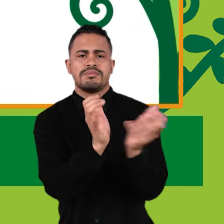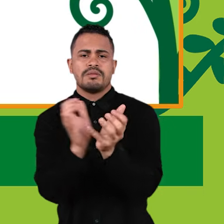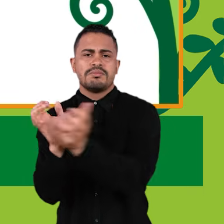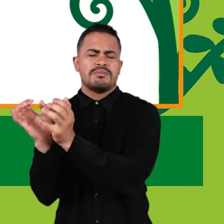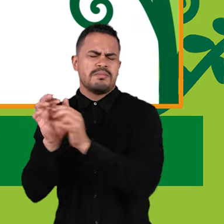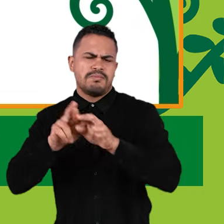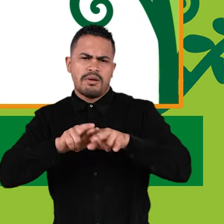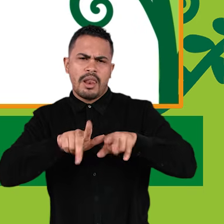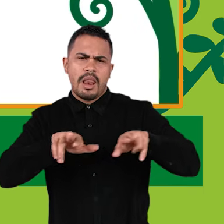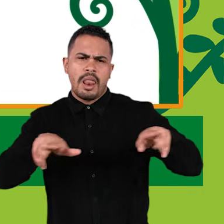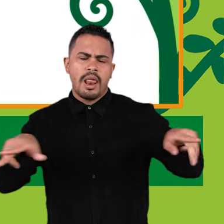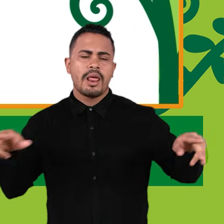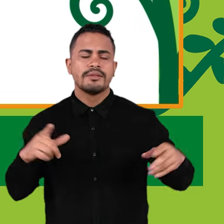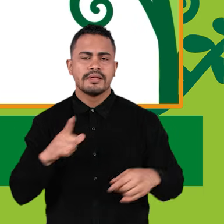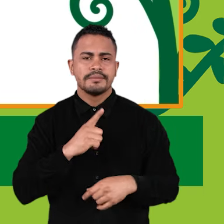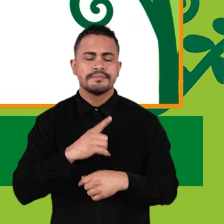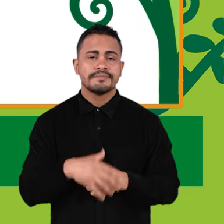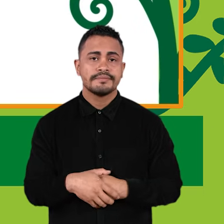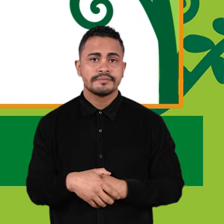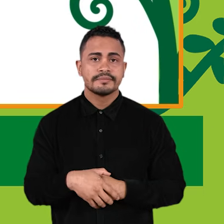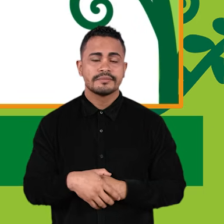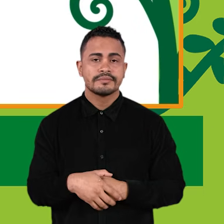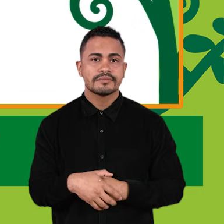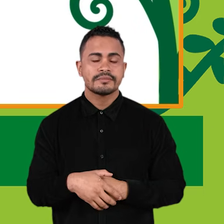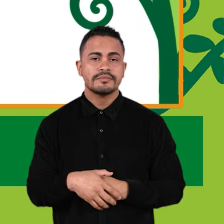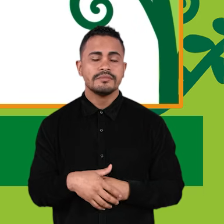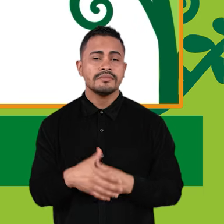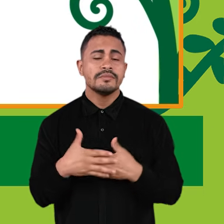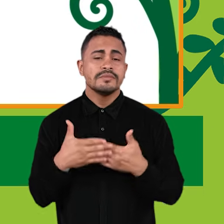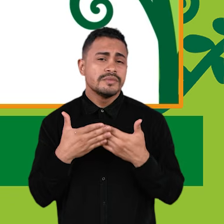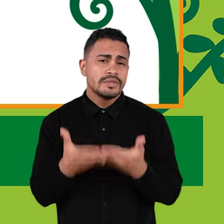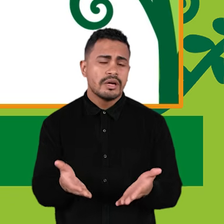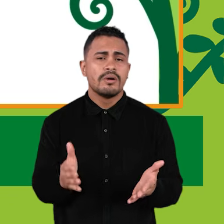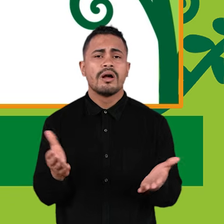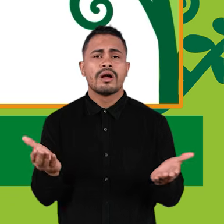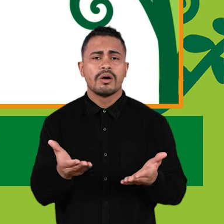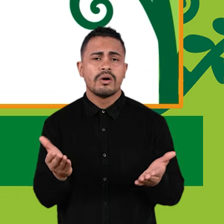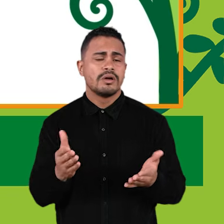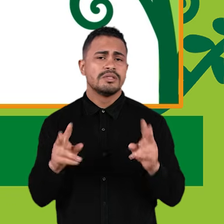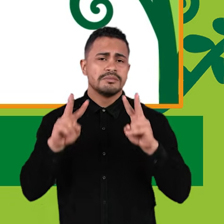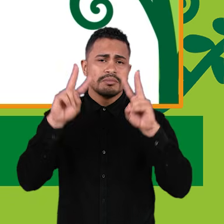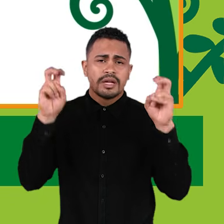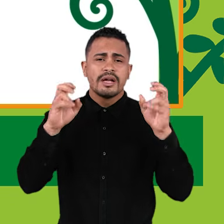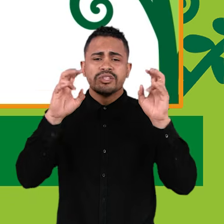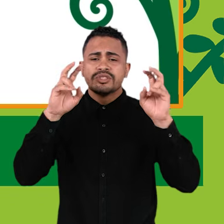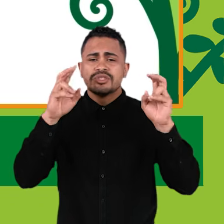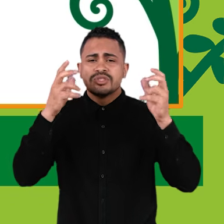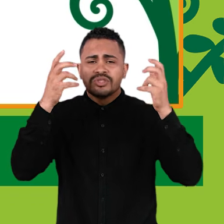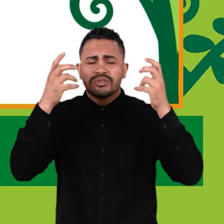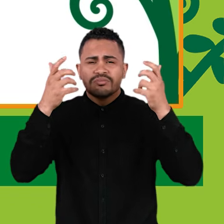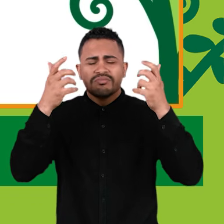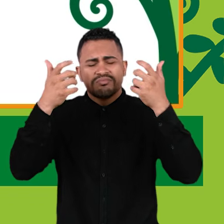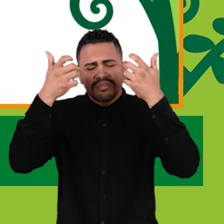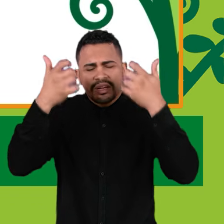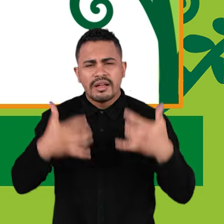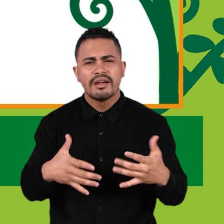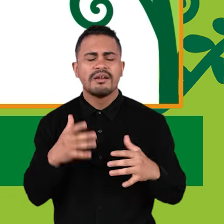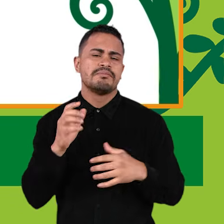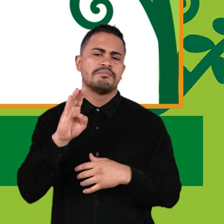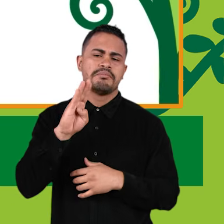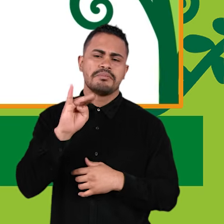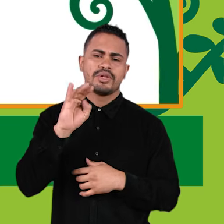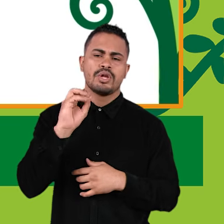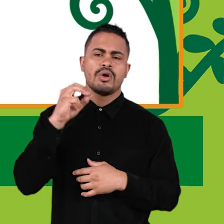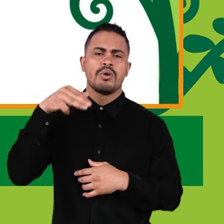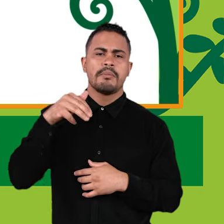certo? Falando em biodiversidade, a gente dá um salto aqui para chegar, por exemplo, nos biomas. Né? Então, o que são biomas? Biomas são